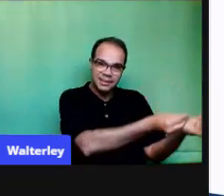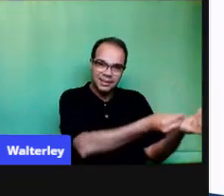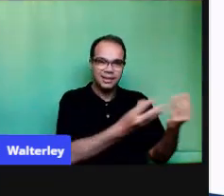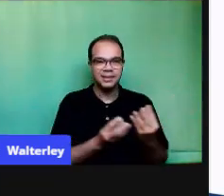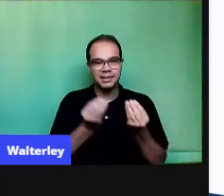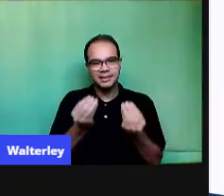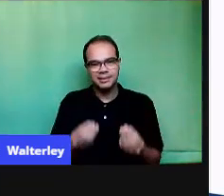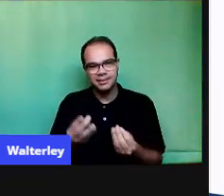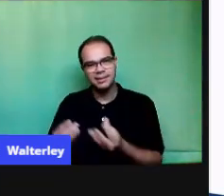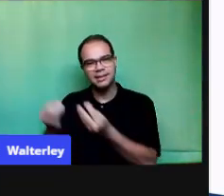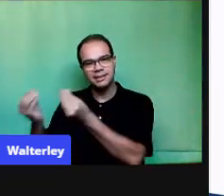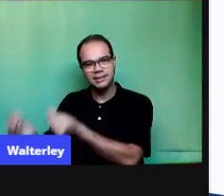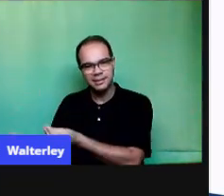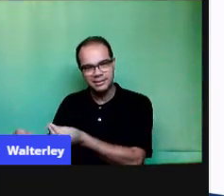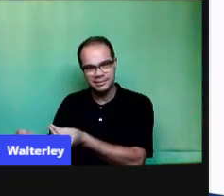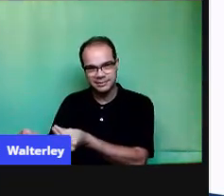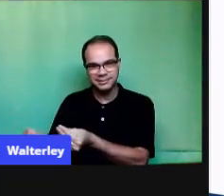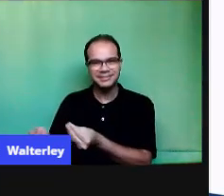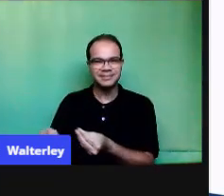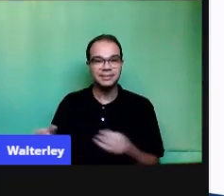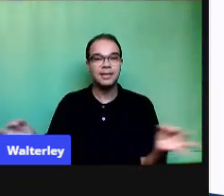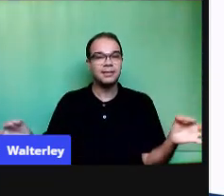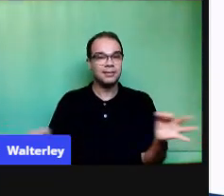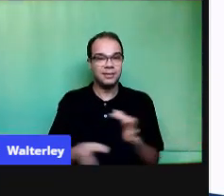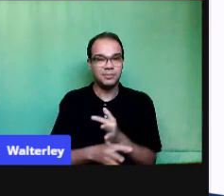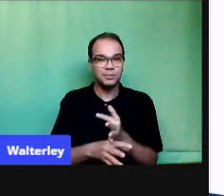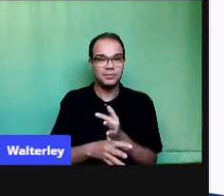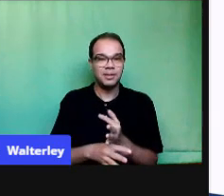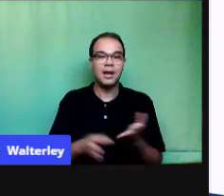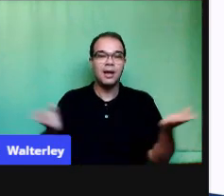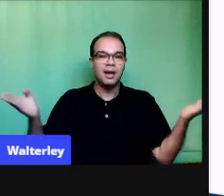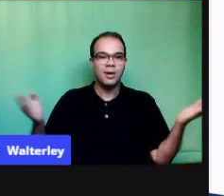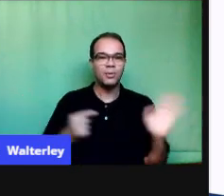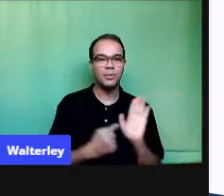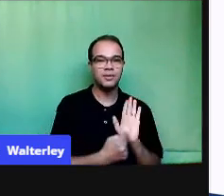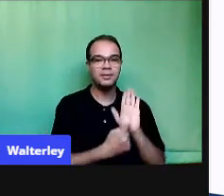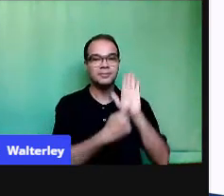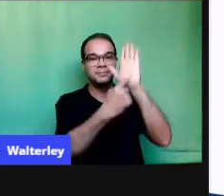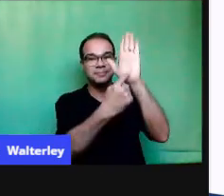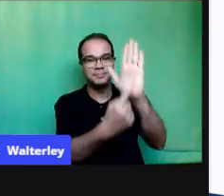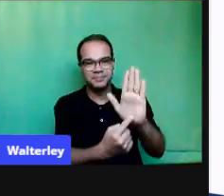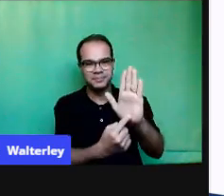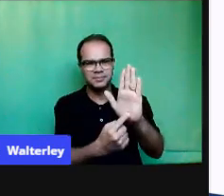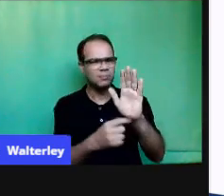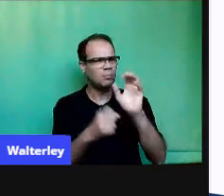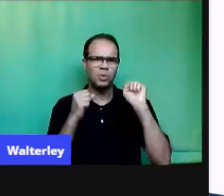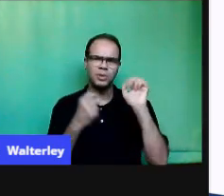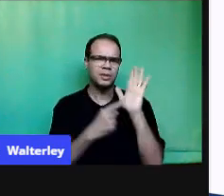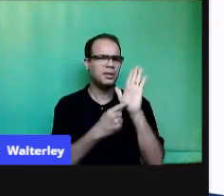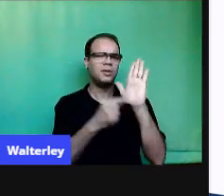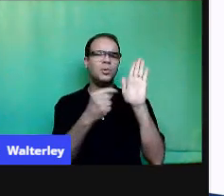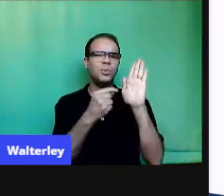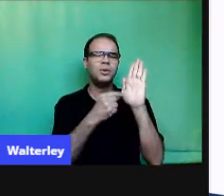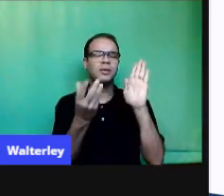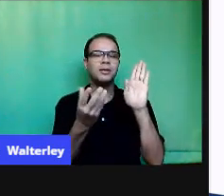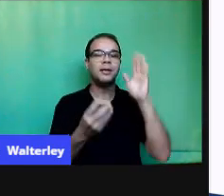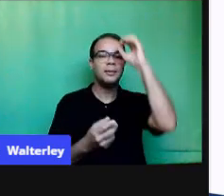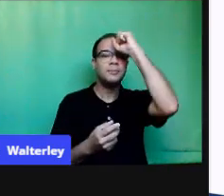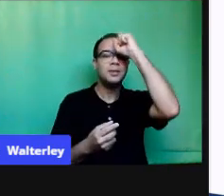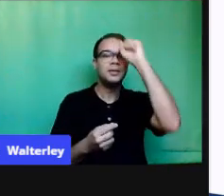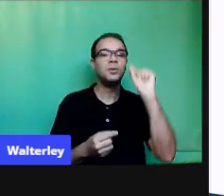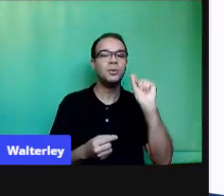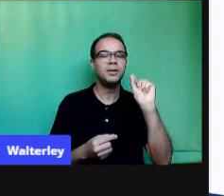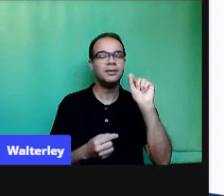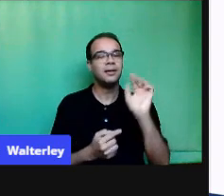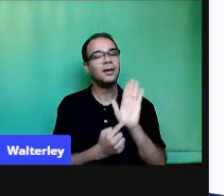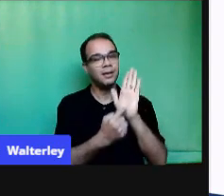façam uma apresentação, pode ser por desenho, por infográfico, né, em que eles demonstrem aquilo que eles aprenderam. A